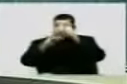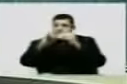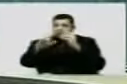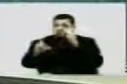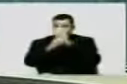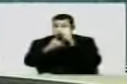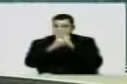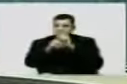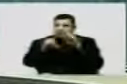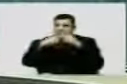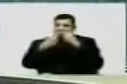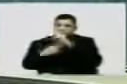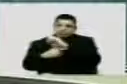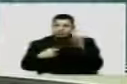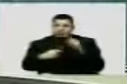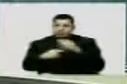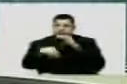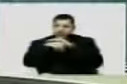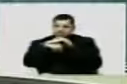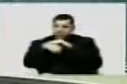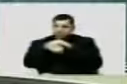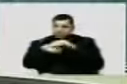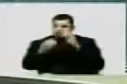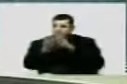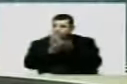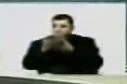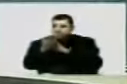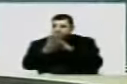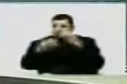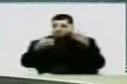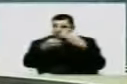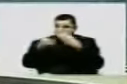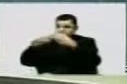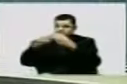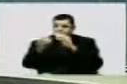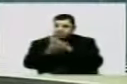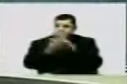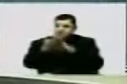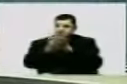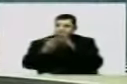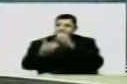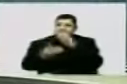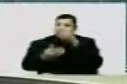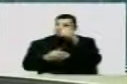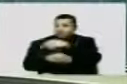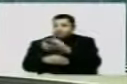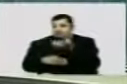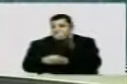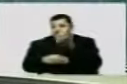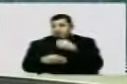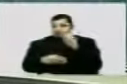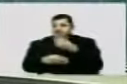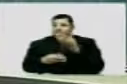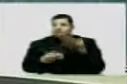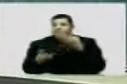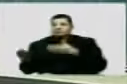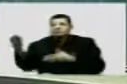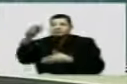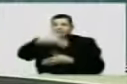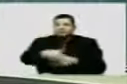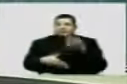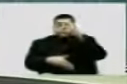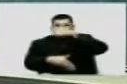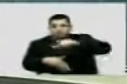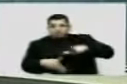de fundos, mas não discute compensação para os municípios. E aí nós